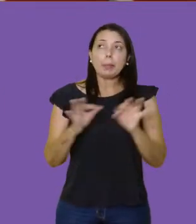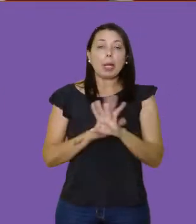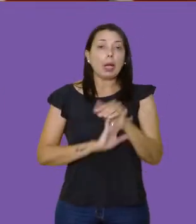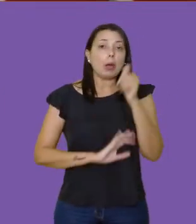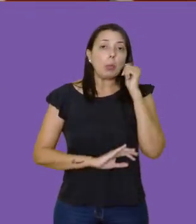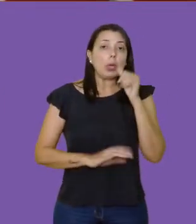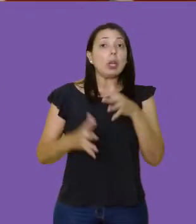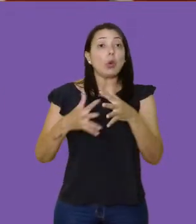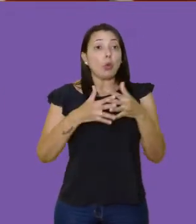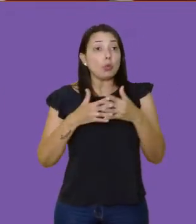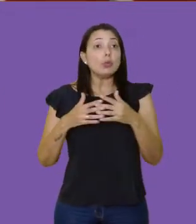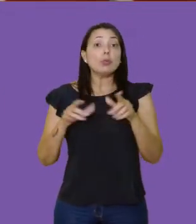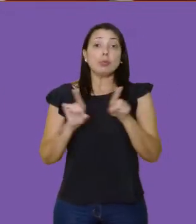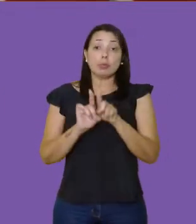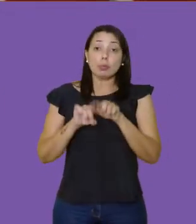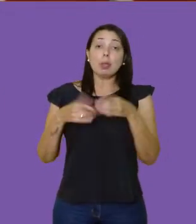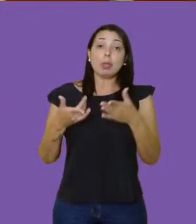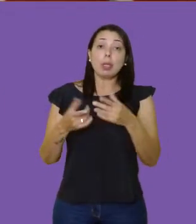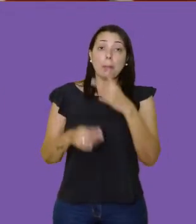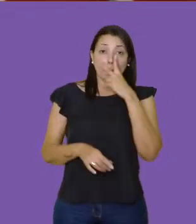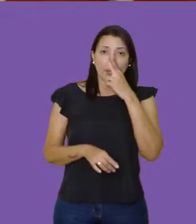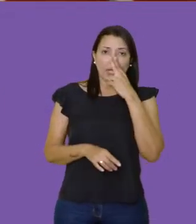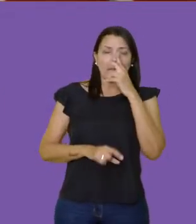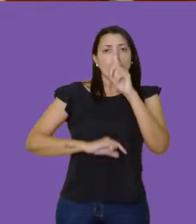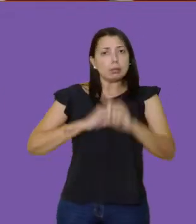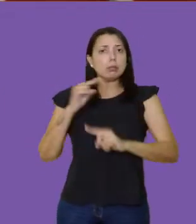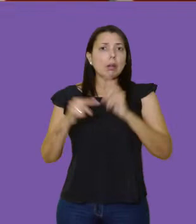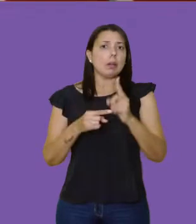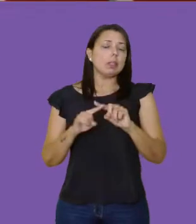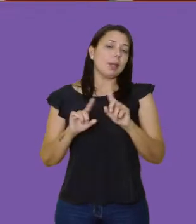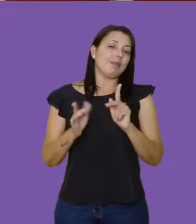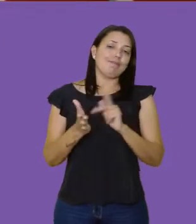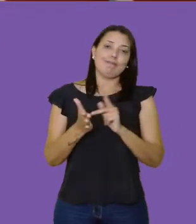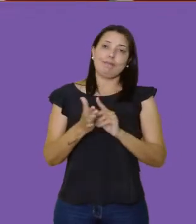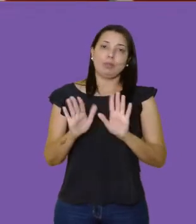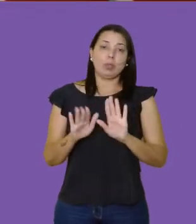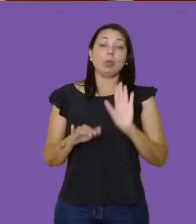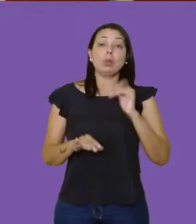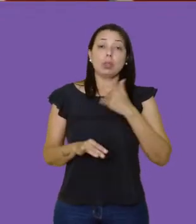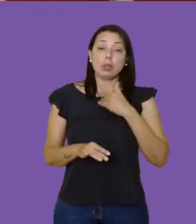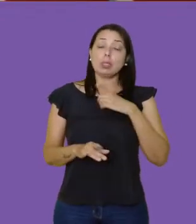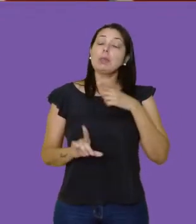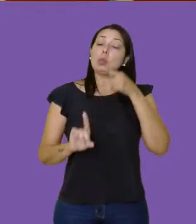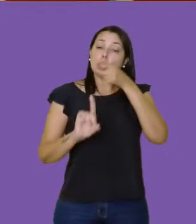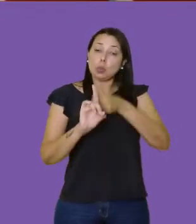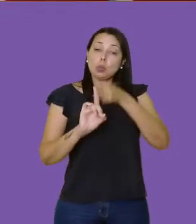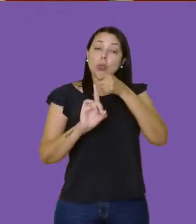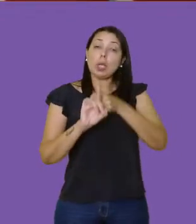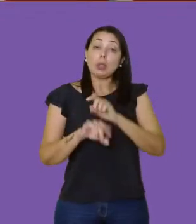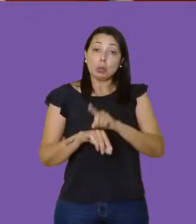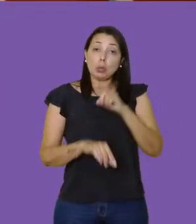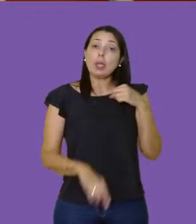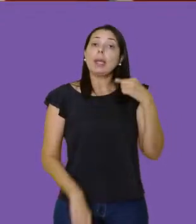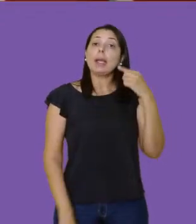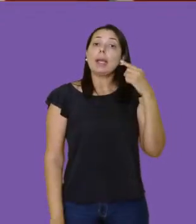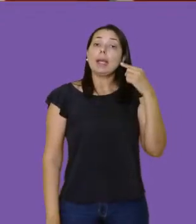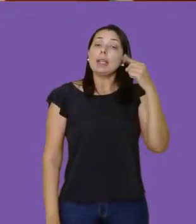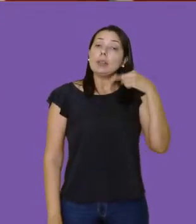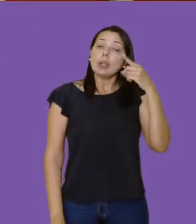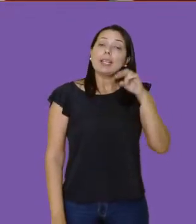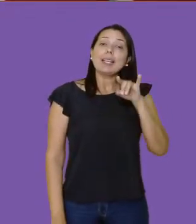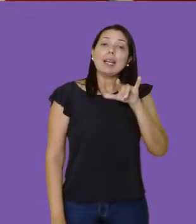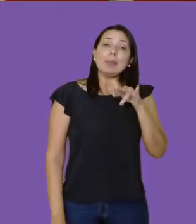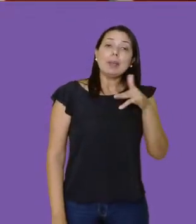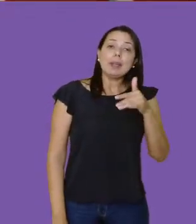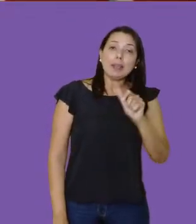mulheres, confundindo um pouco, que parecia ser um avanço, mas na verdade não é. E o que a gente tem lutado, doutora Gabriela, desde a semana